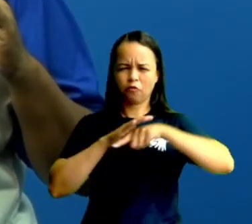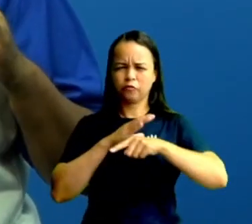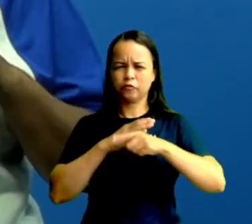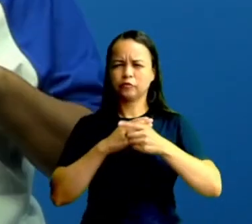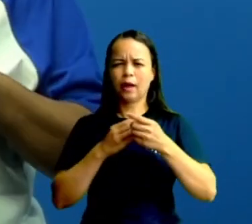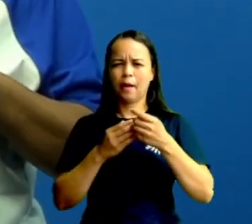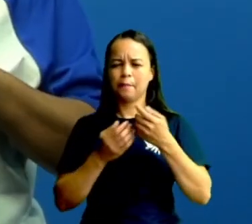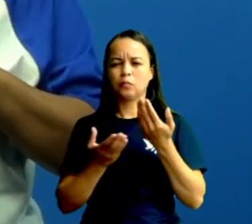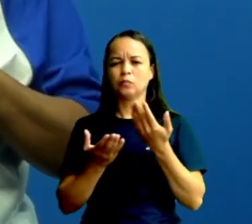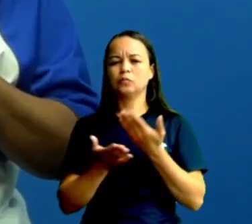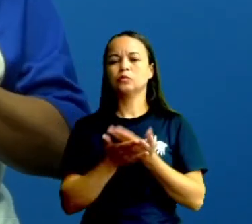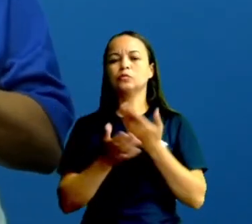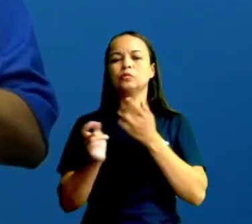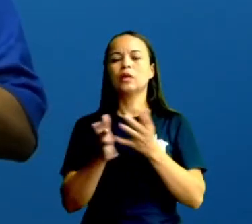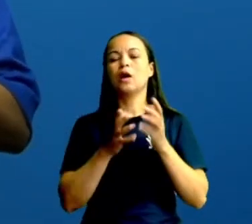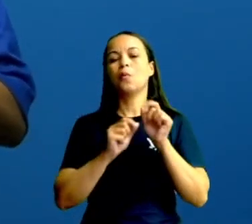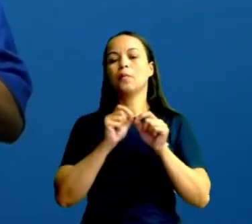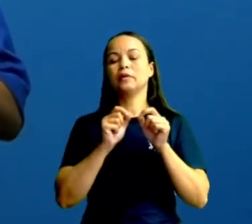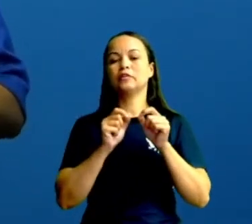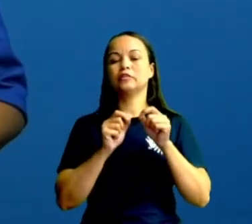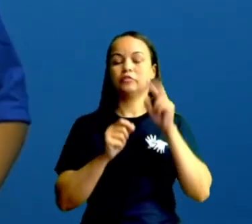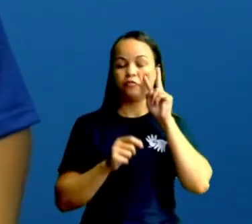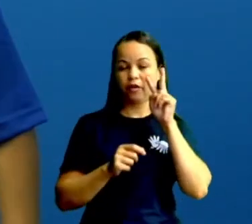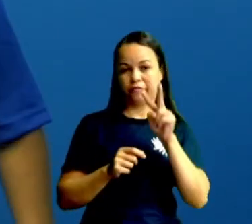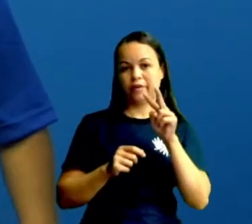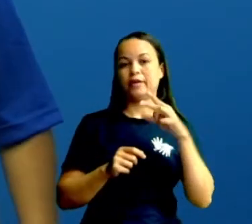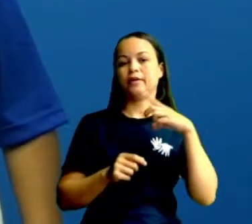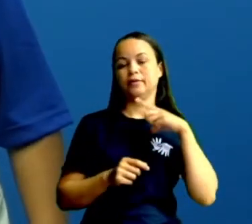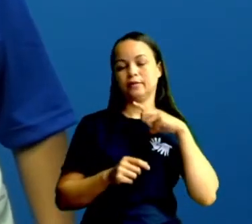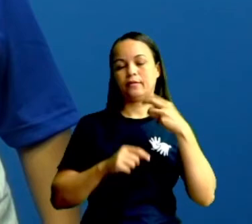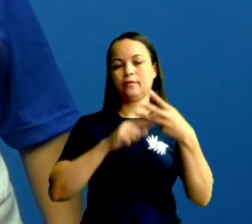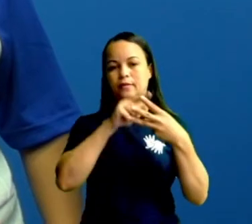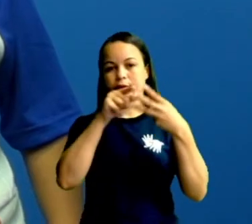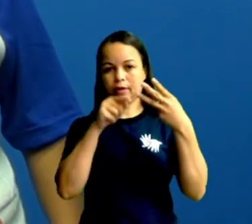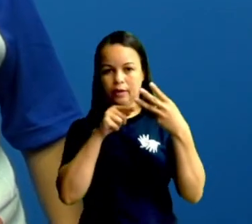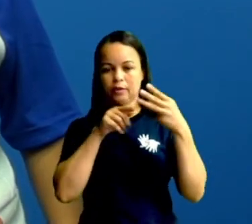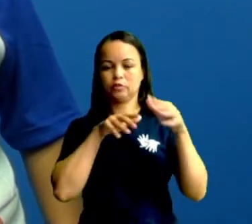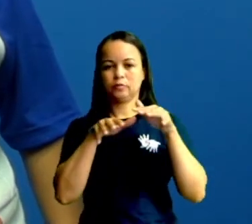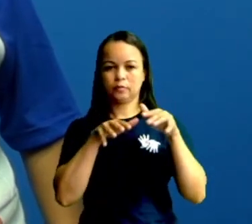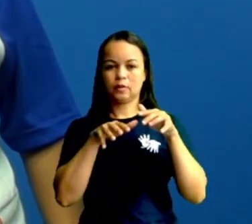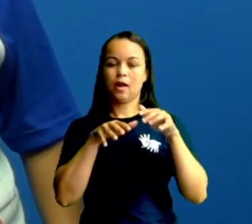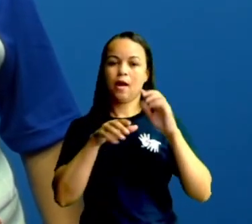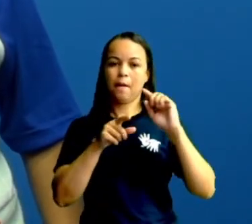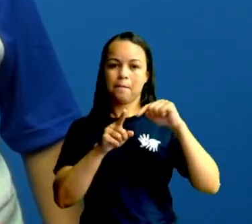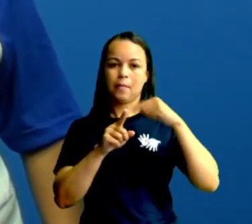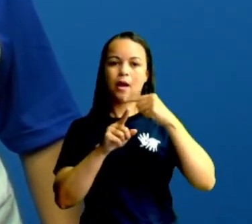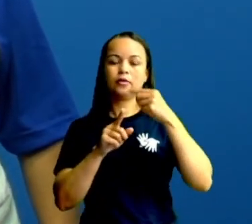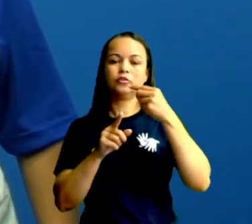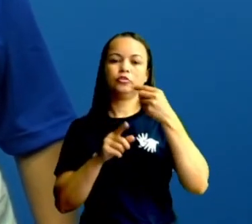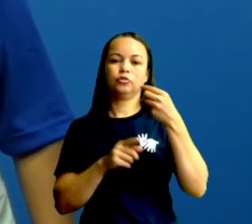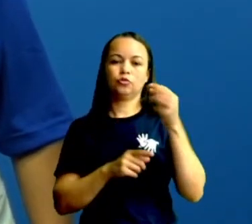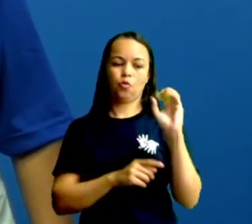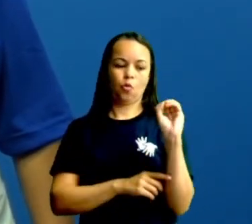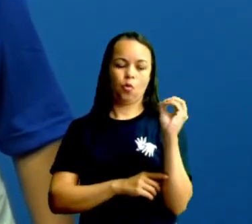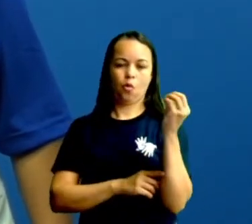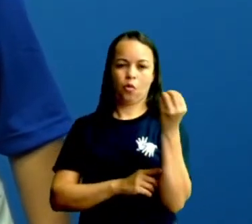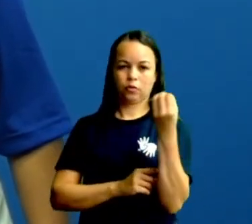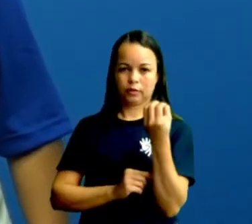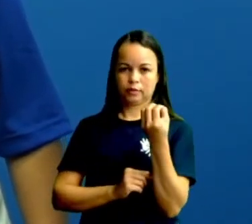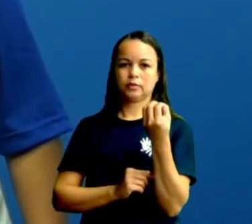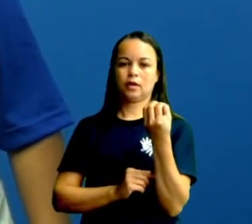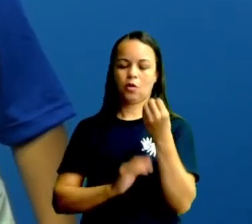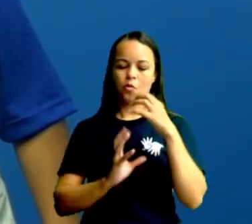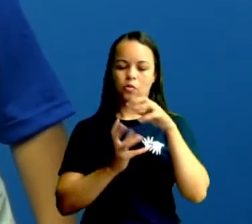não, mas a gente vai ver que existe mais 3 movimentos, além do movimento de rotação, que é o que a Terra gira em